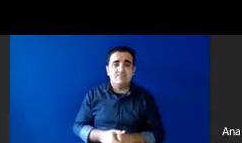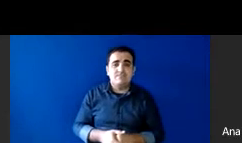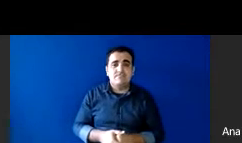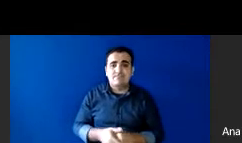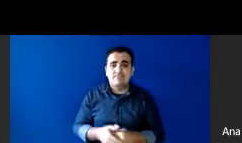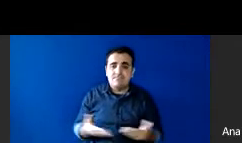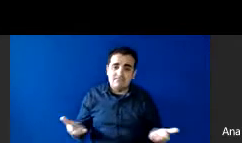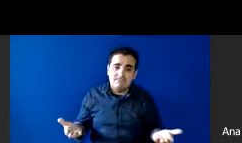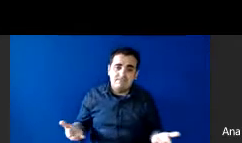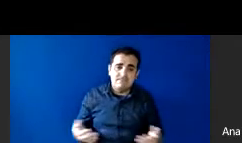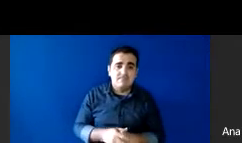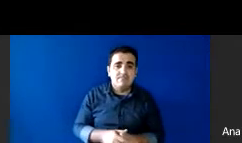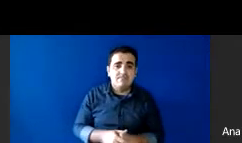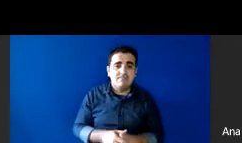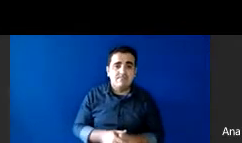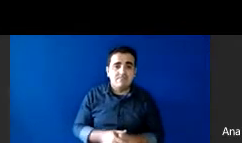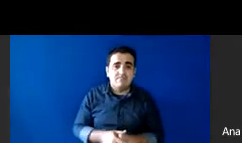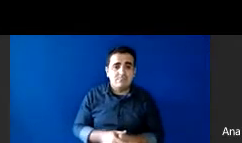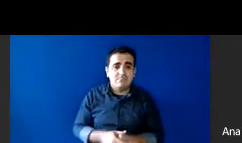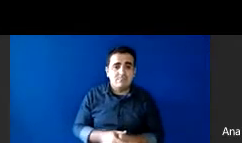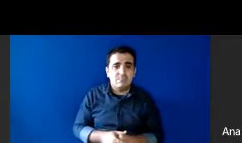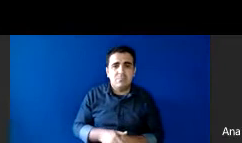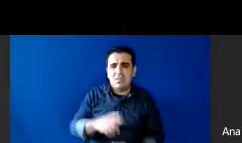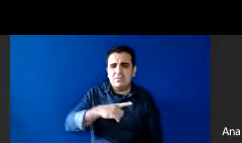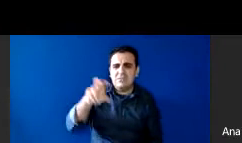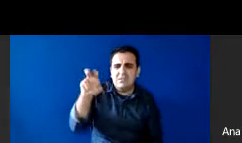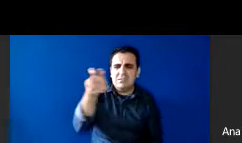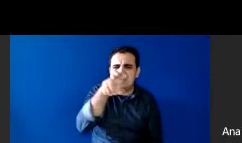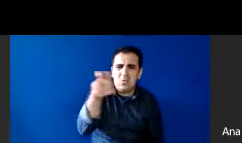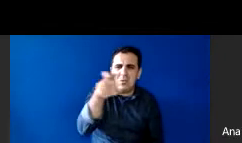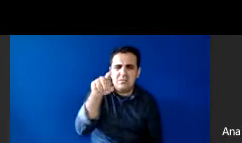E então foi